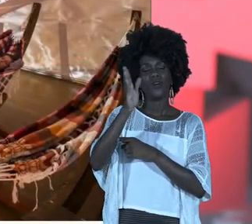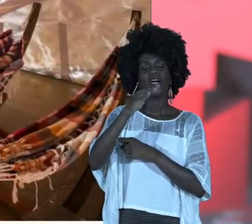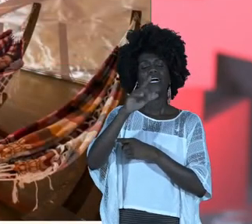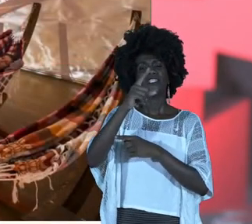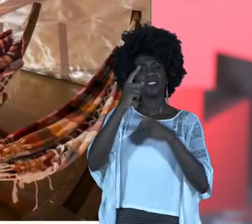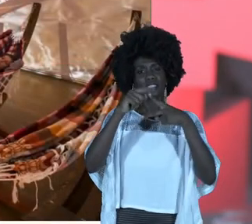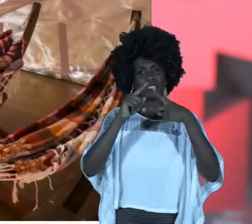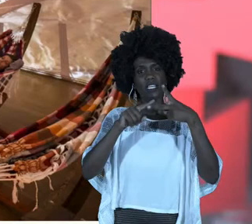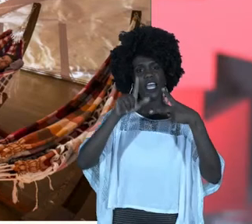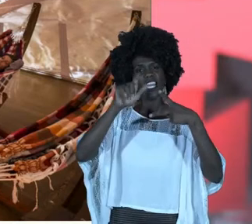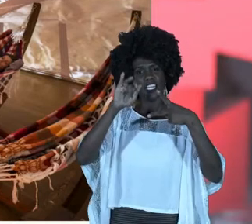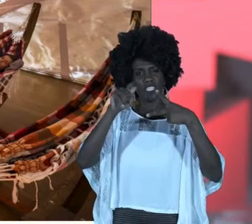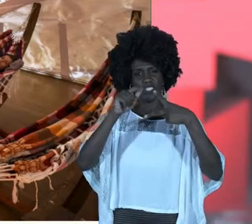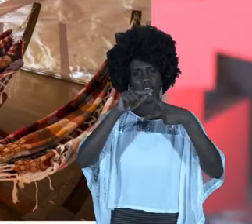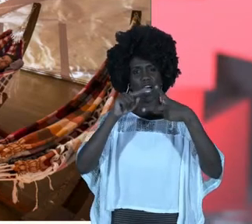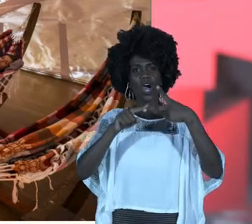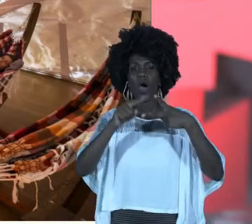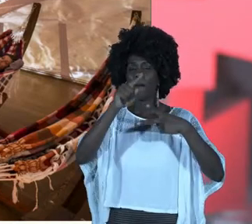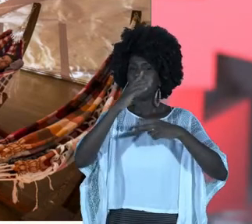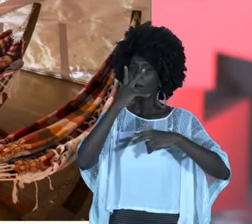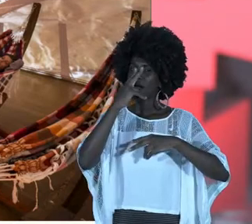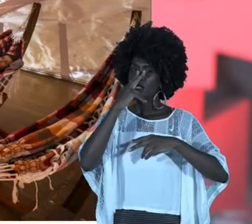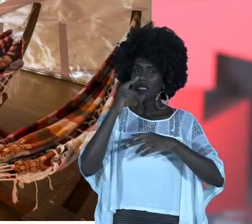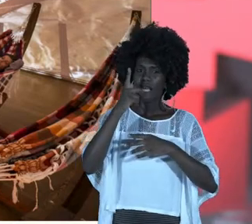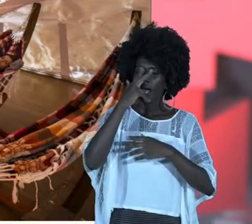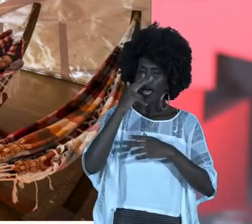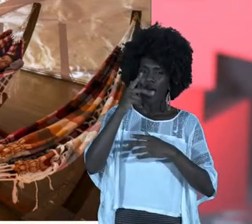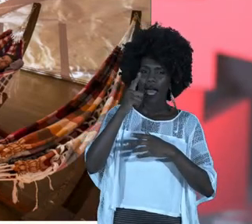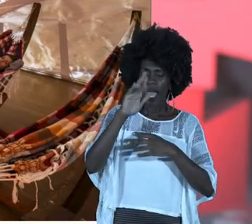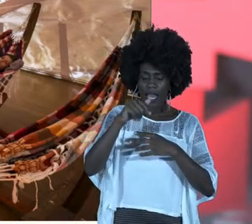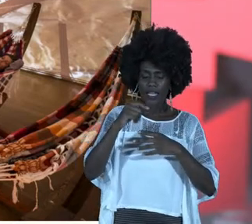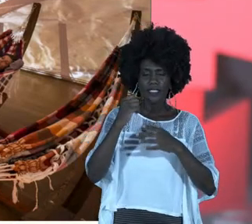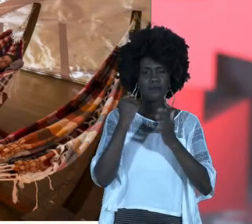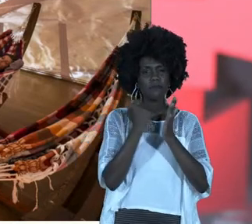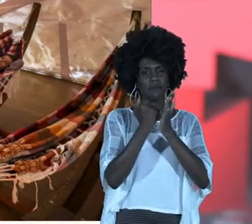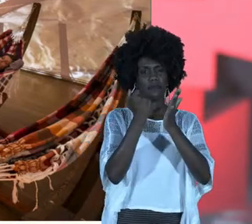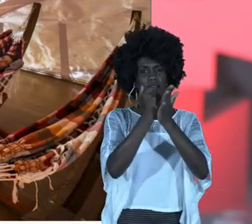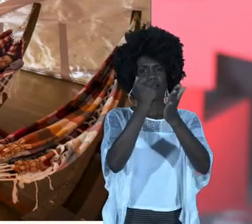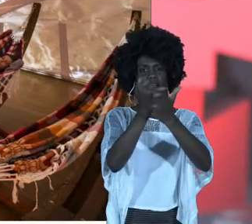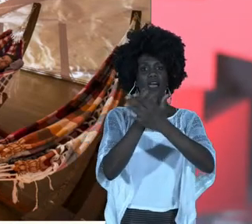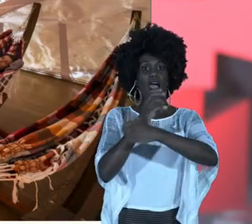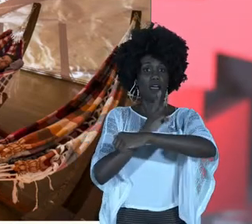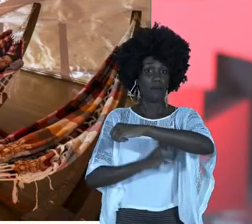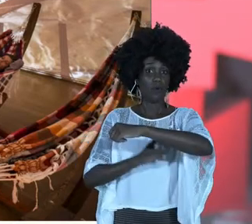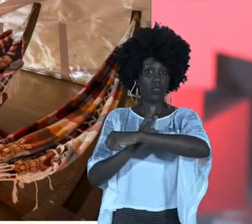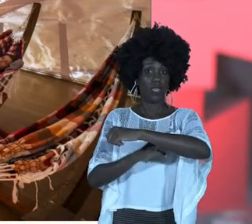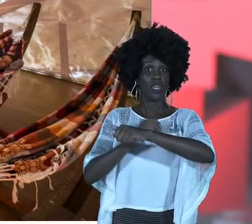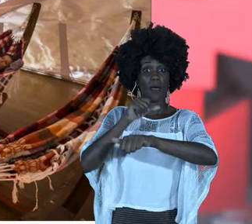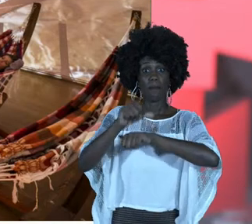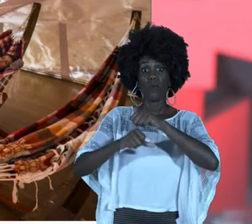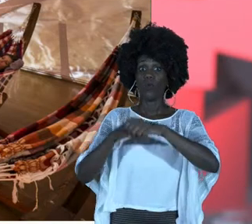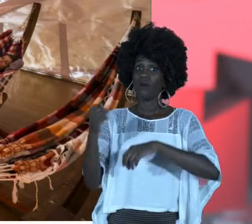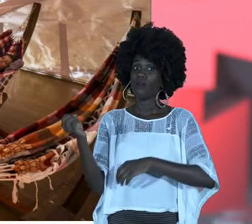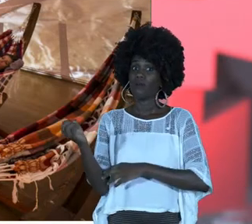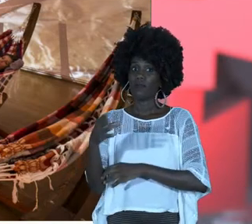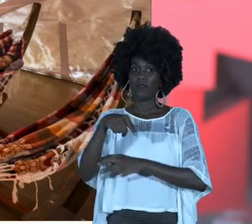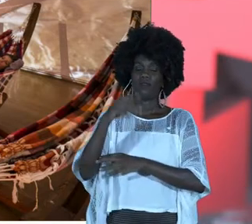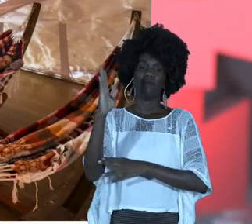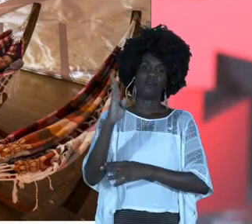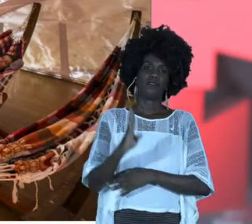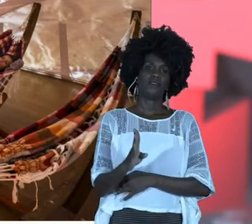marcam, de certa forma, assim, uma passagem do que a gente chama da arte moderna para a arte contemporânea no